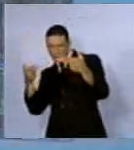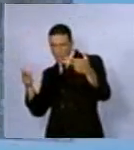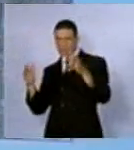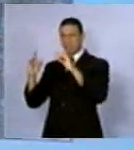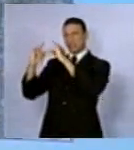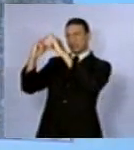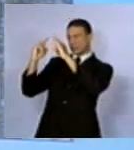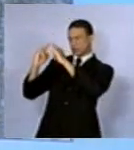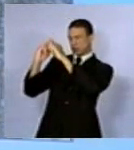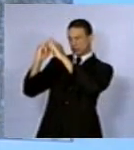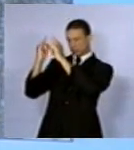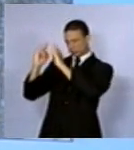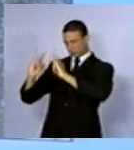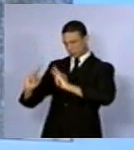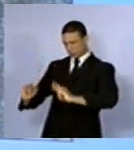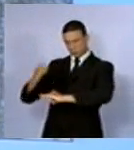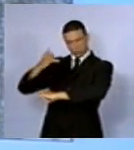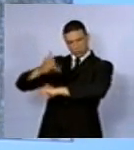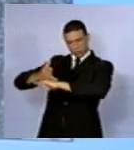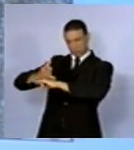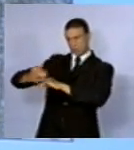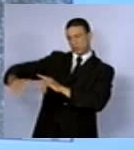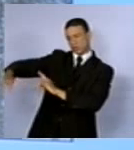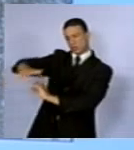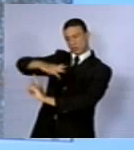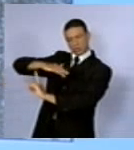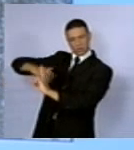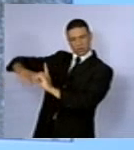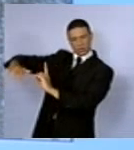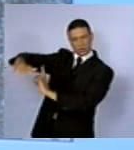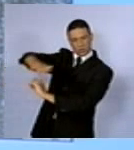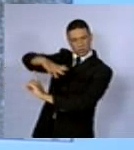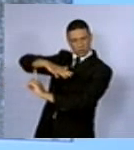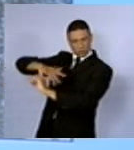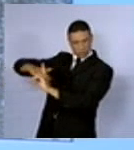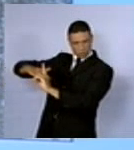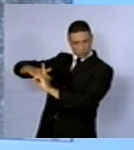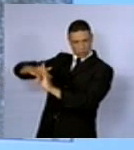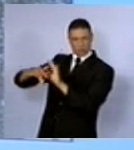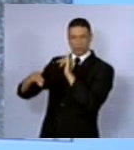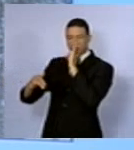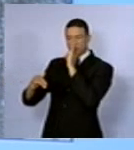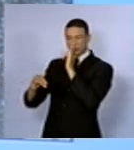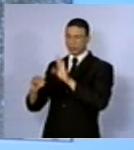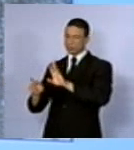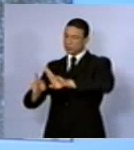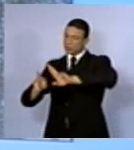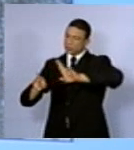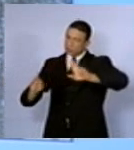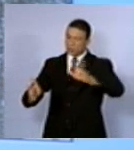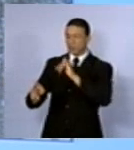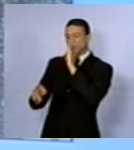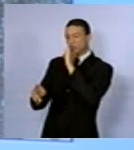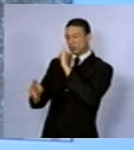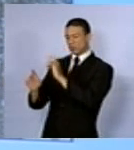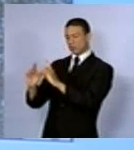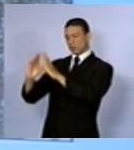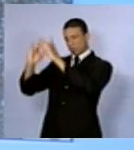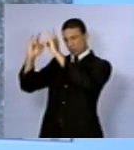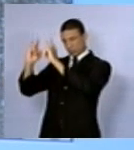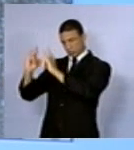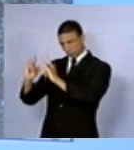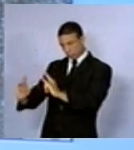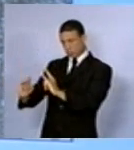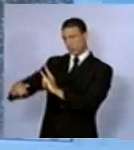assim cercada não significa, entretanto, que a linha seja prescindível. Ao contrário, exatamente esse adensamento